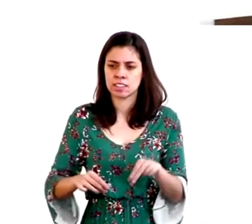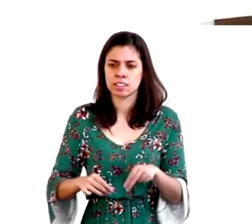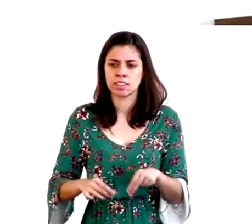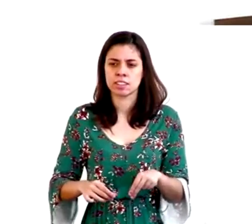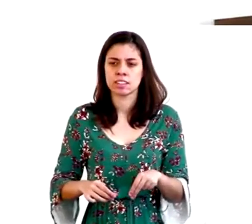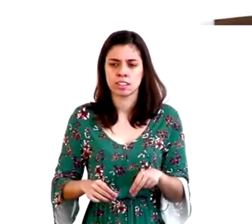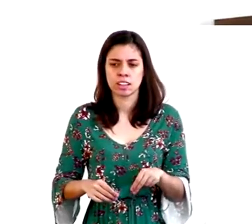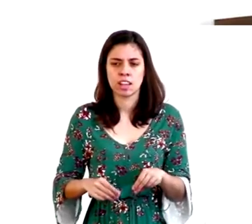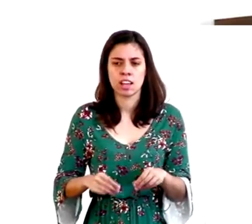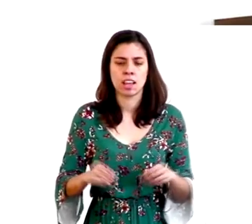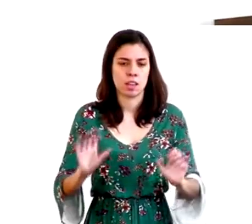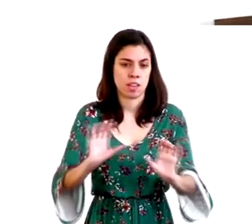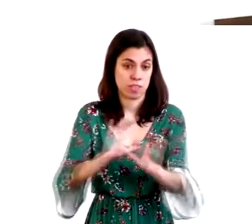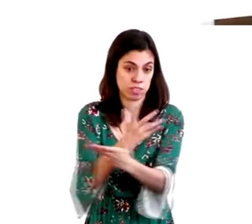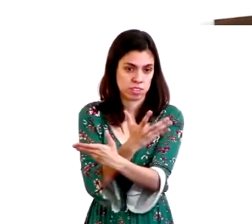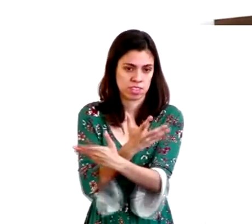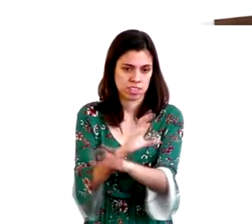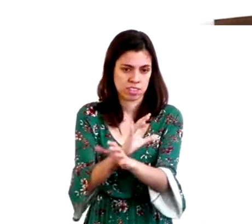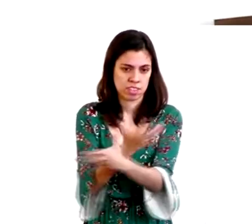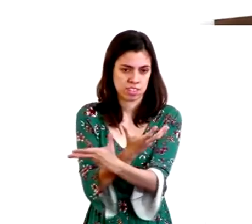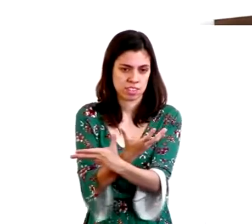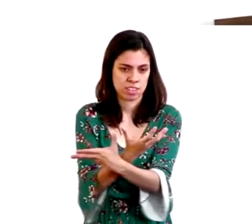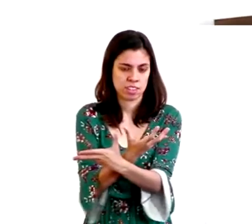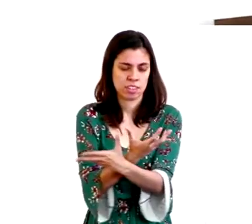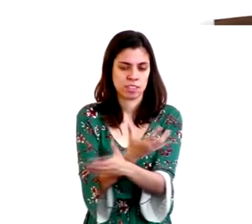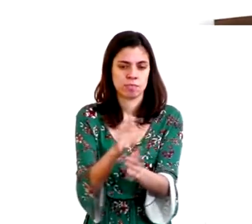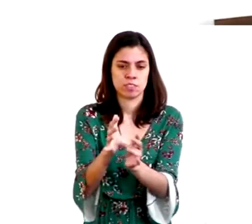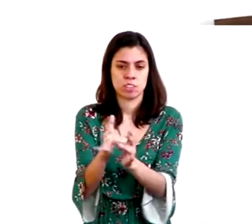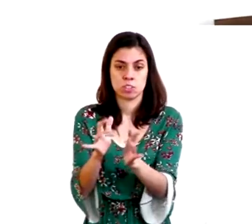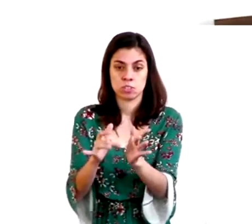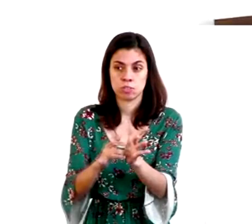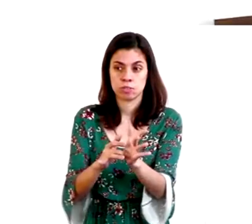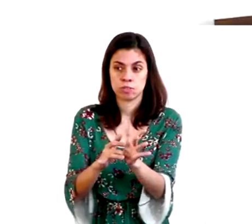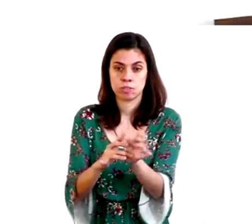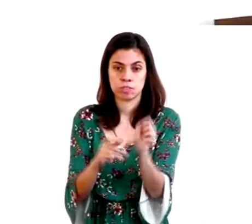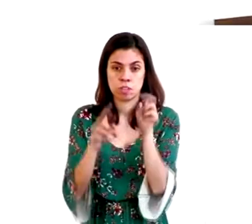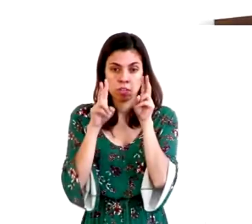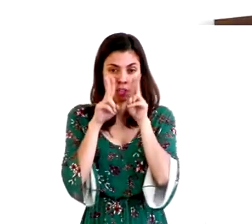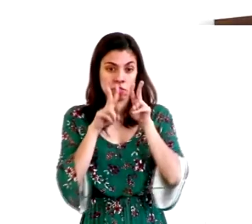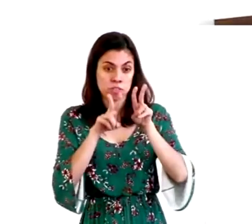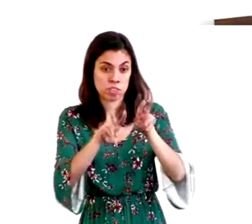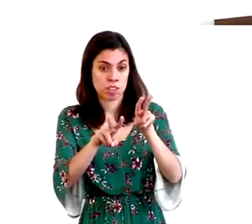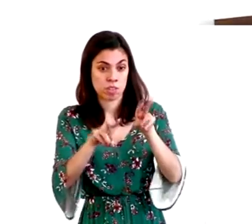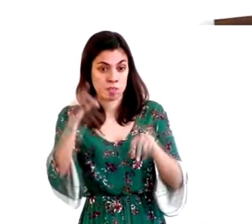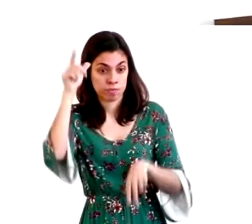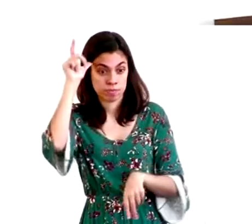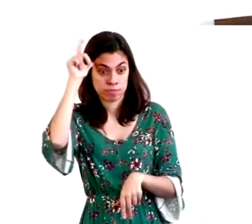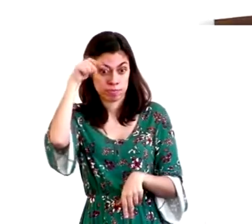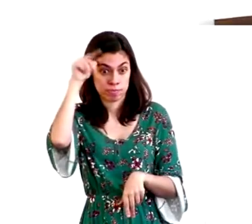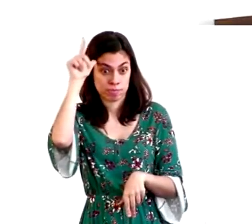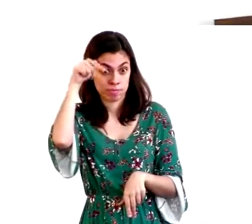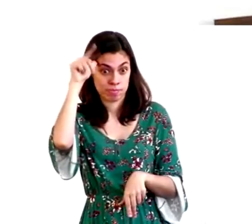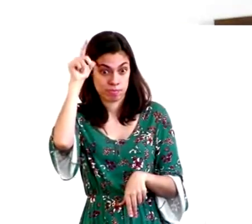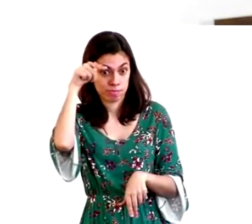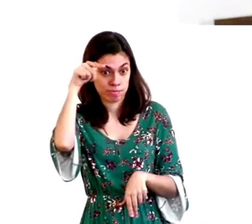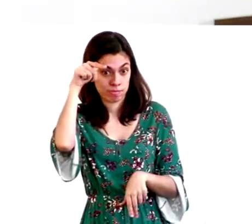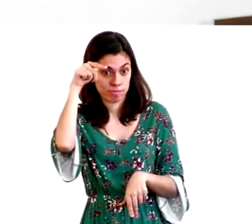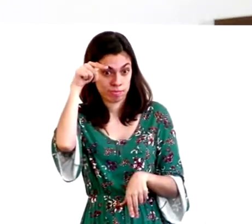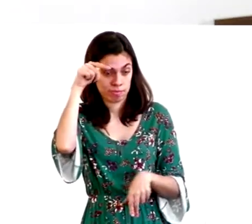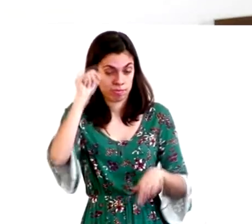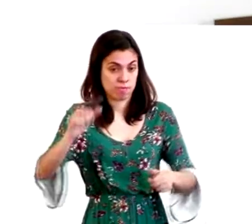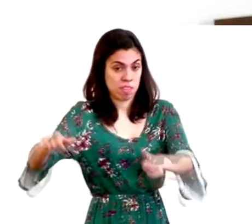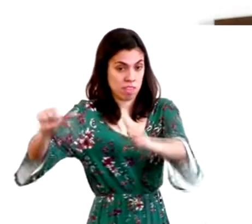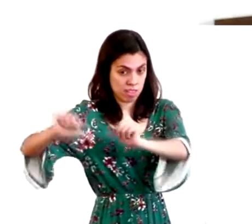serpente. O primeiro Adão, diante do pacto das obras, deveria ser fiel e